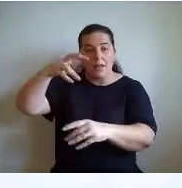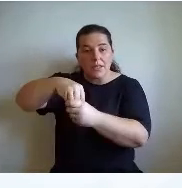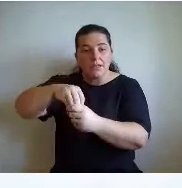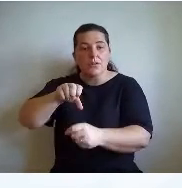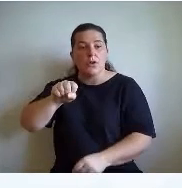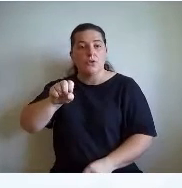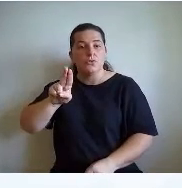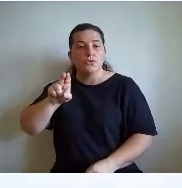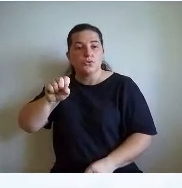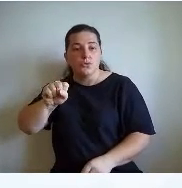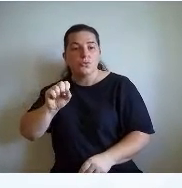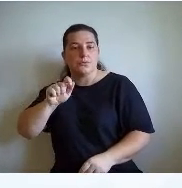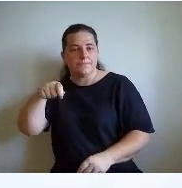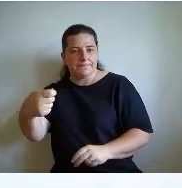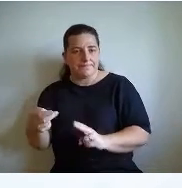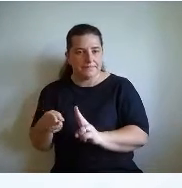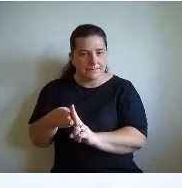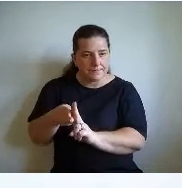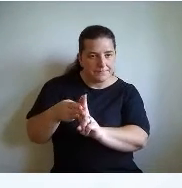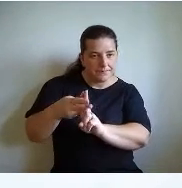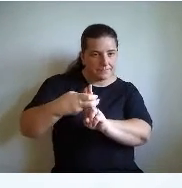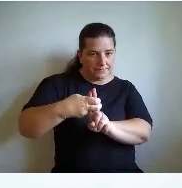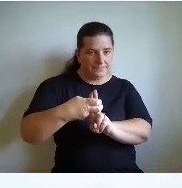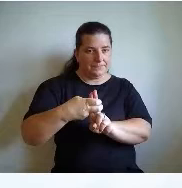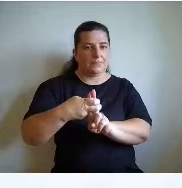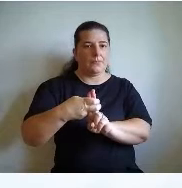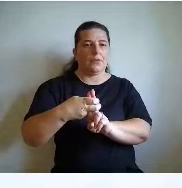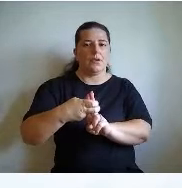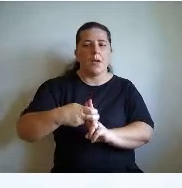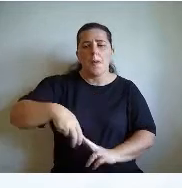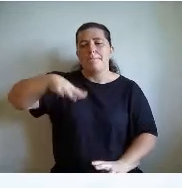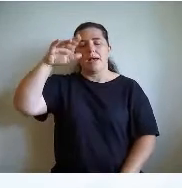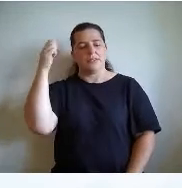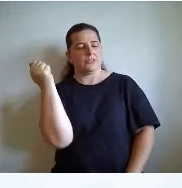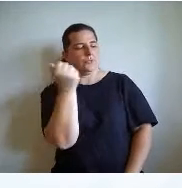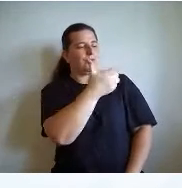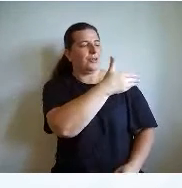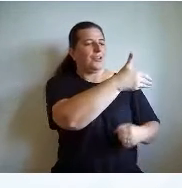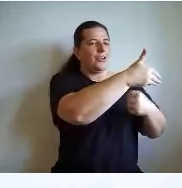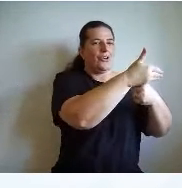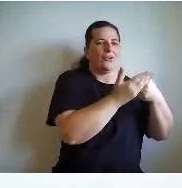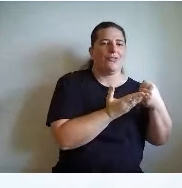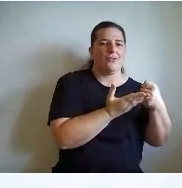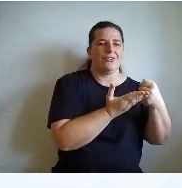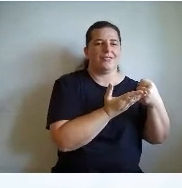muito mais do que os nossos governos, né? Eu começo dizendo isso